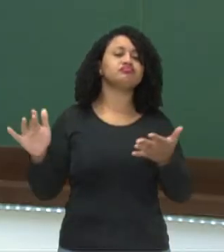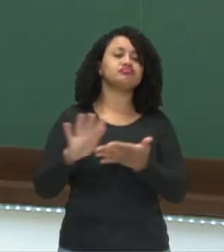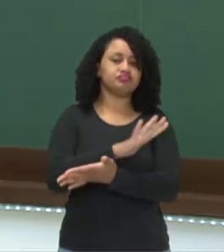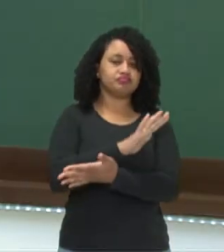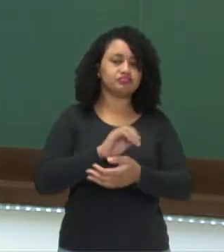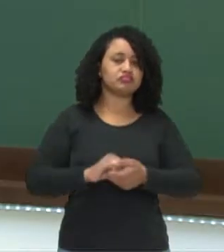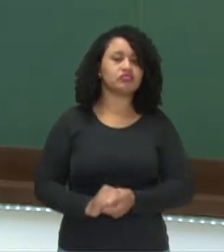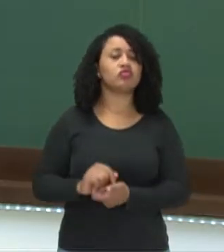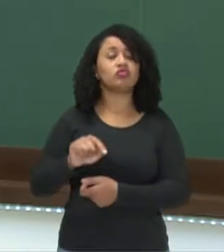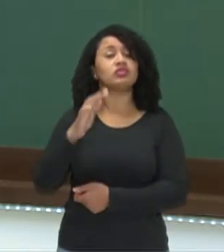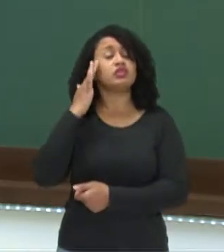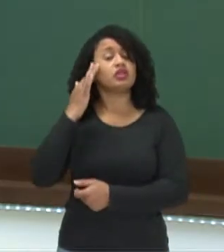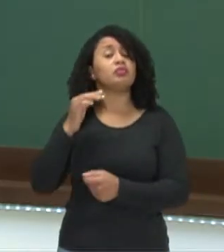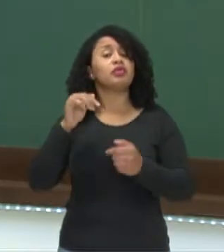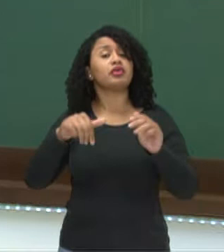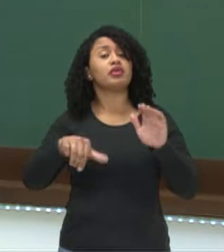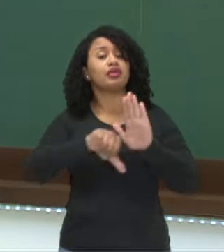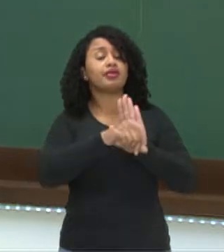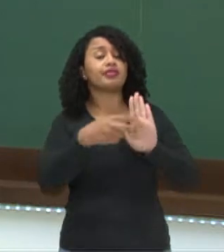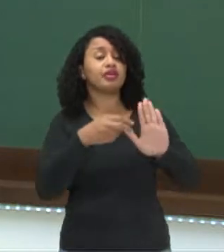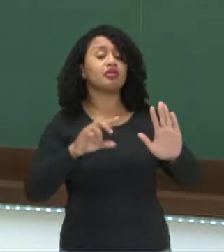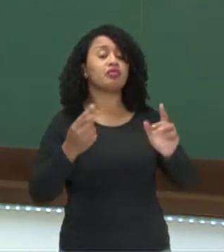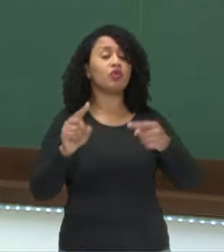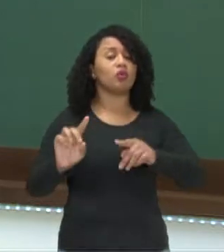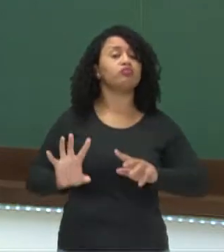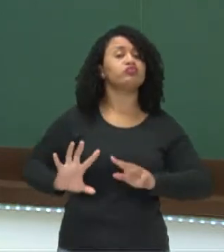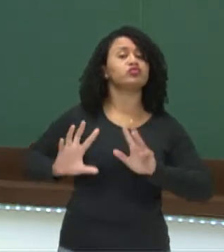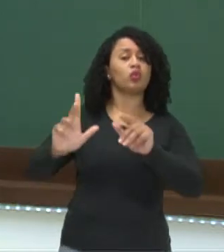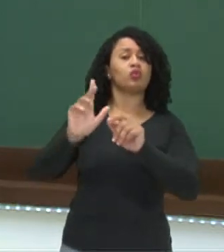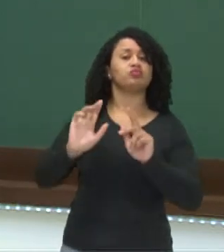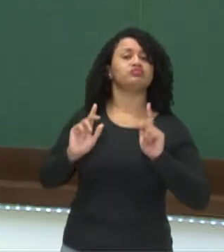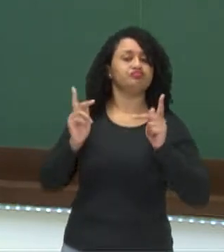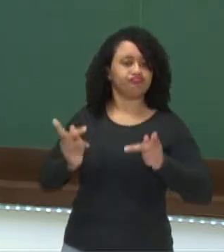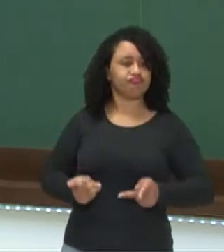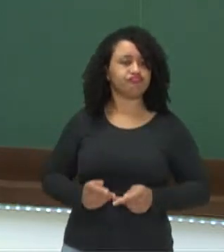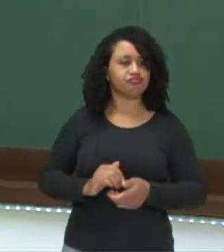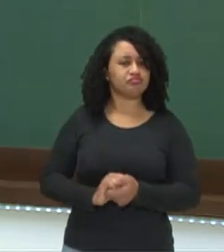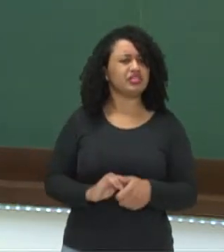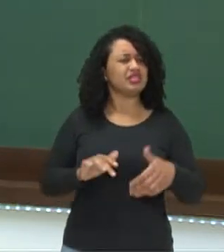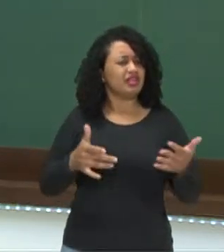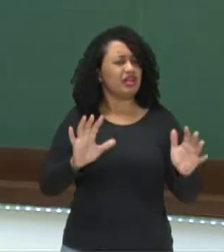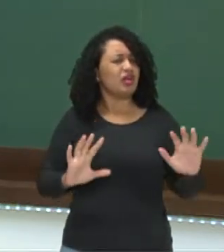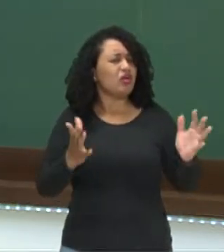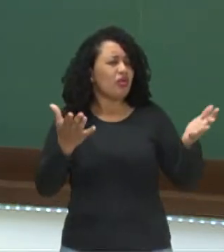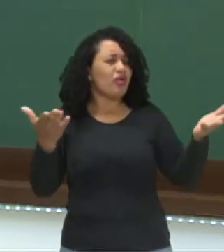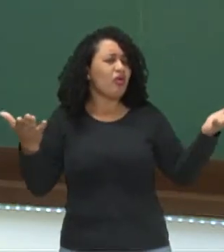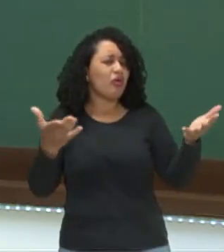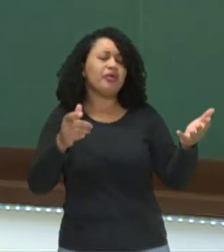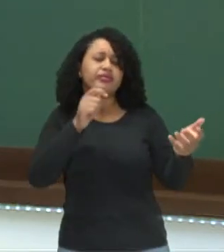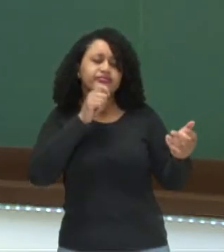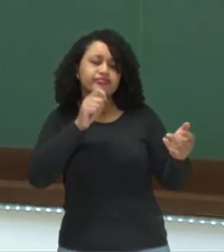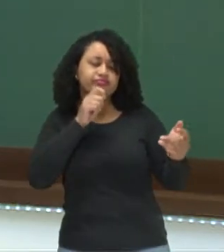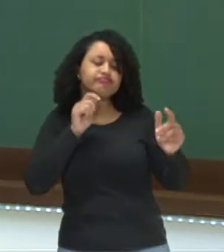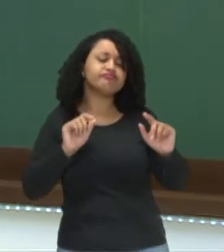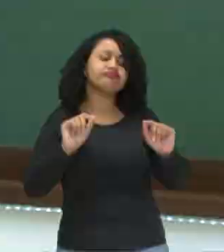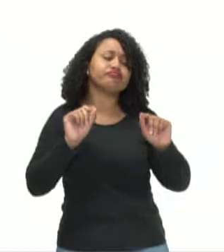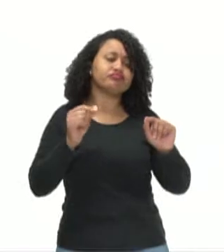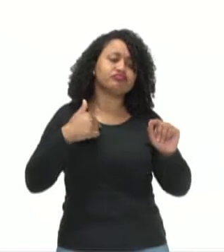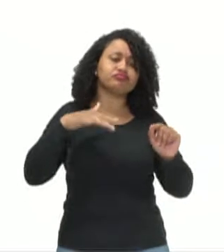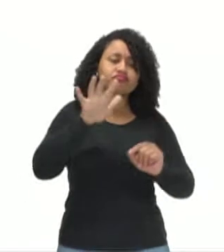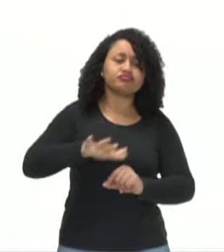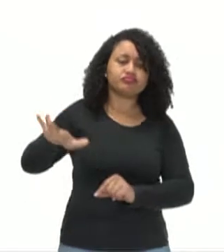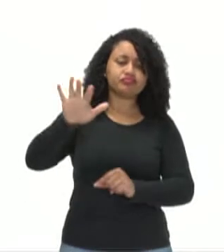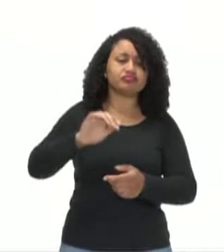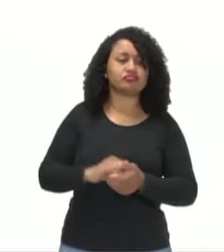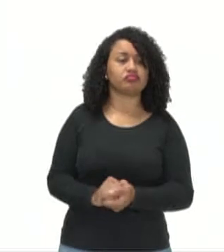a humanidade? Será que esse tipo de crime acontece até os períodos de hoje na sociedade como um todo? Vocês já ouviram